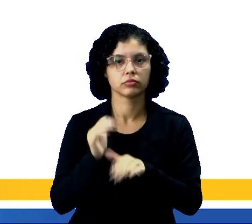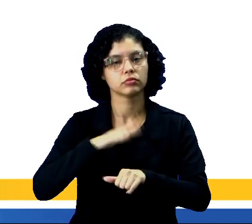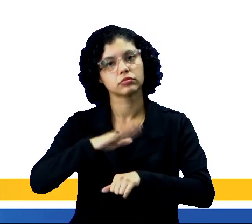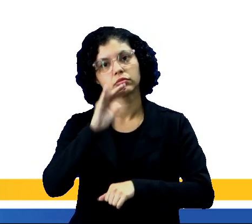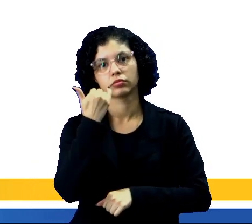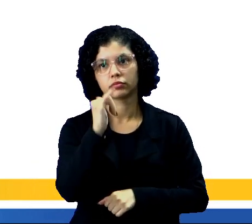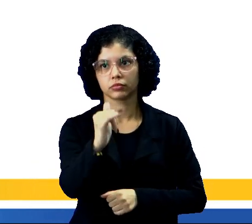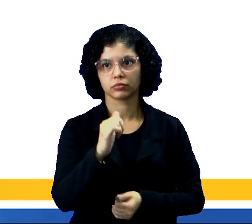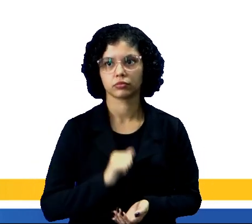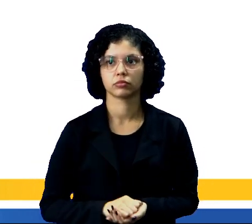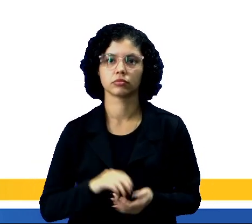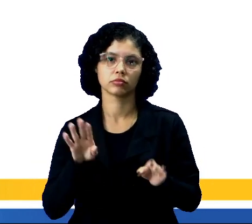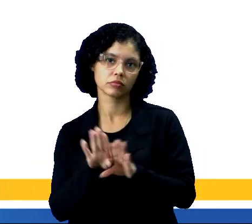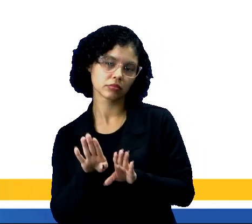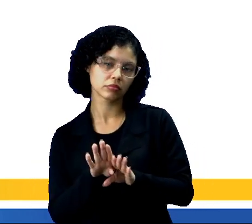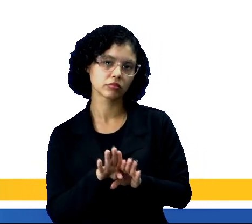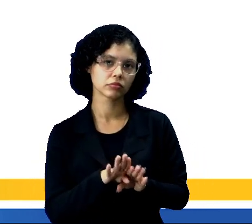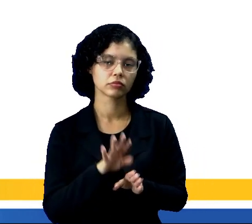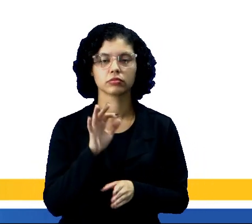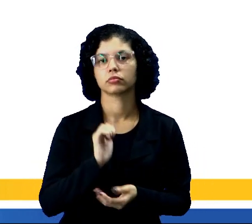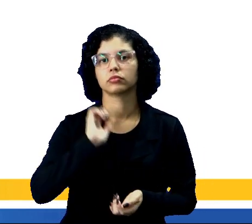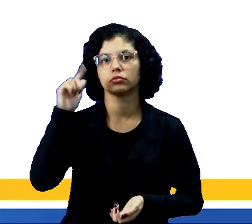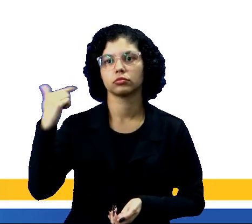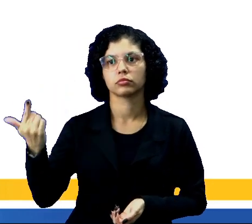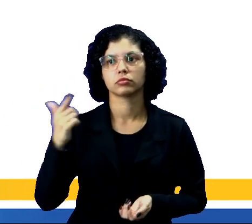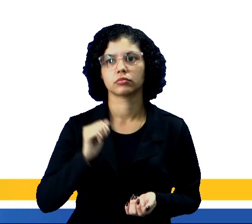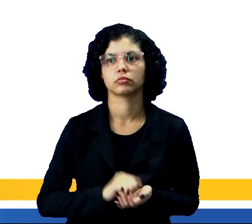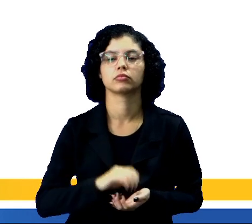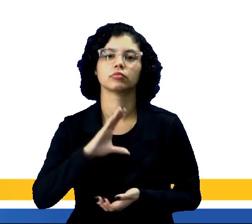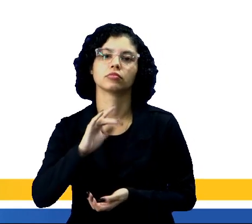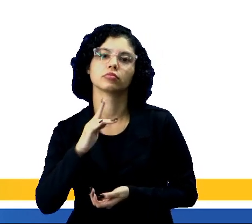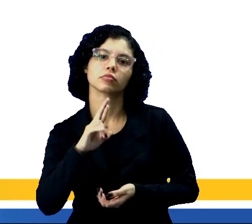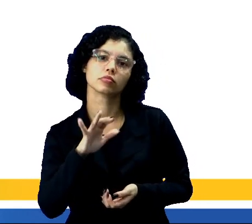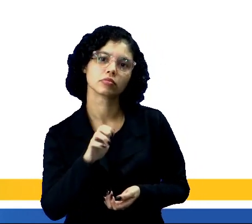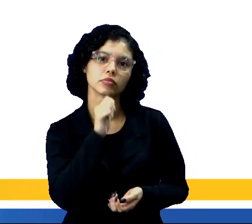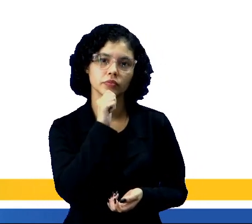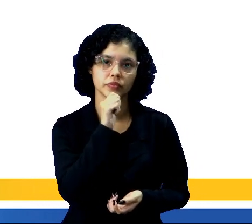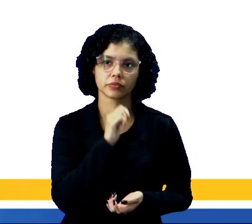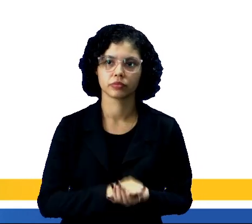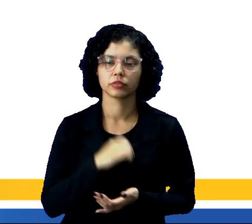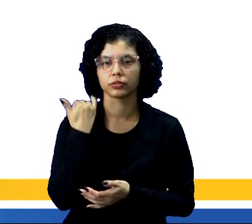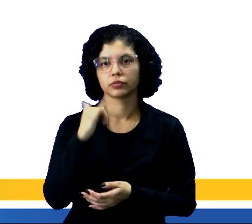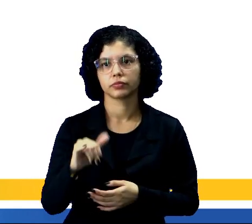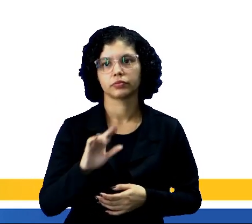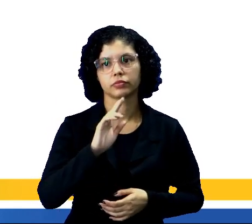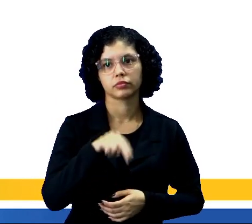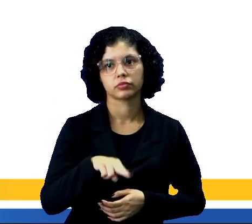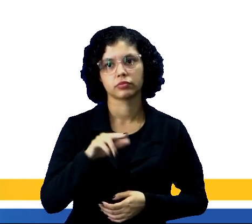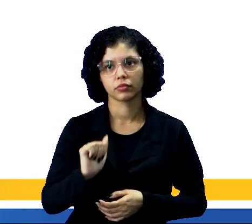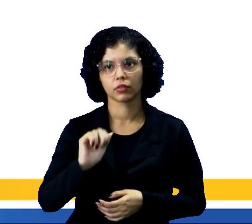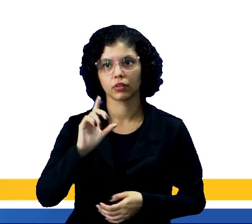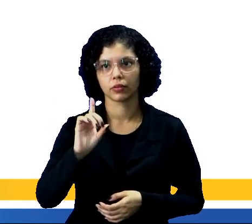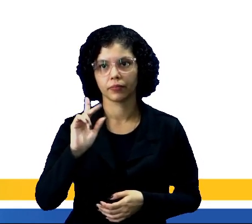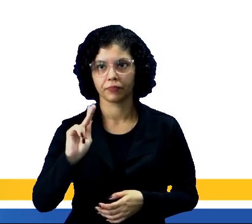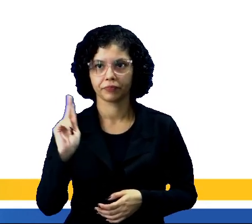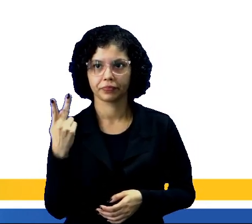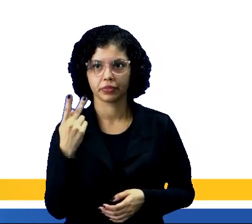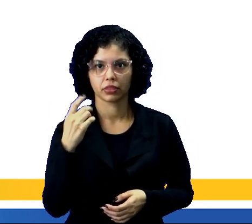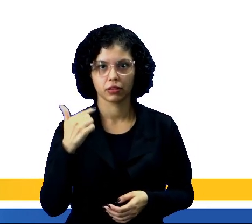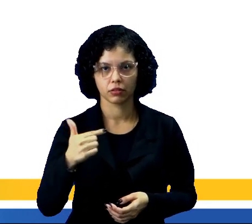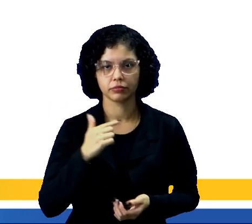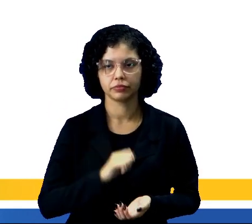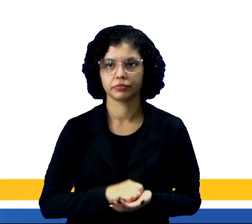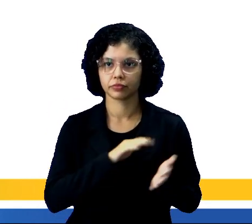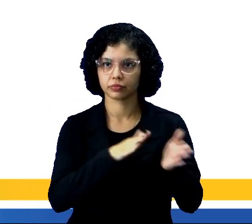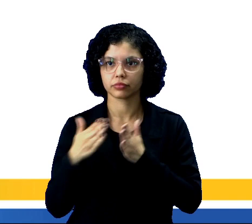mais elétrons, e a formação também de outra componente elétrica, que é o NADPH2, que também vão fazer parte